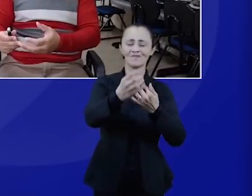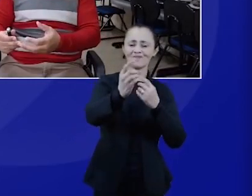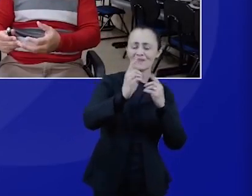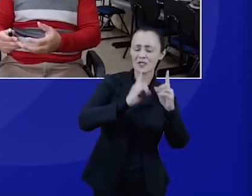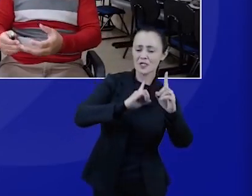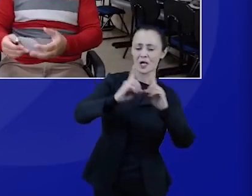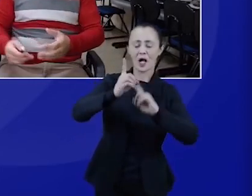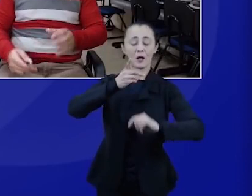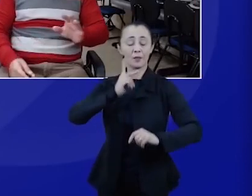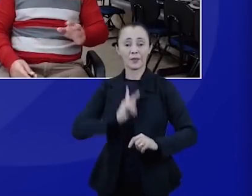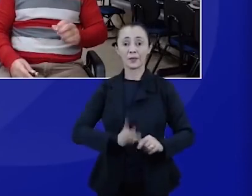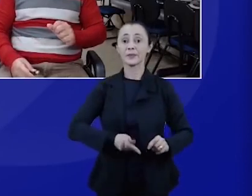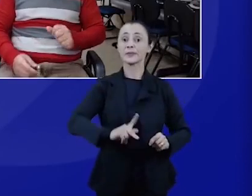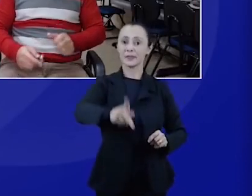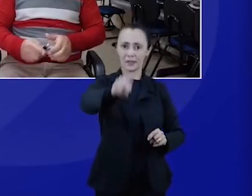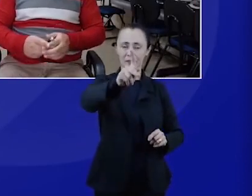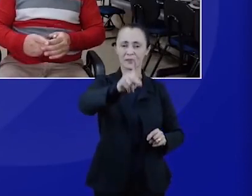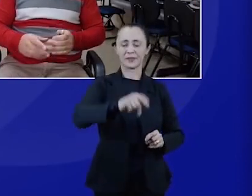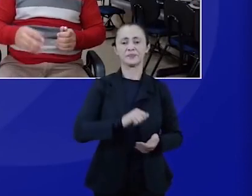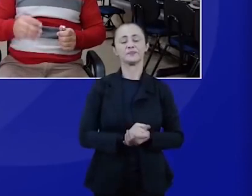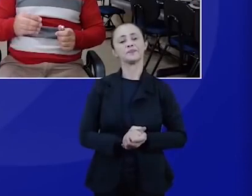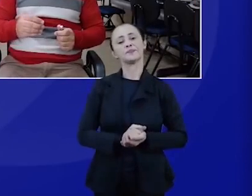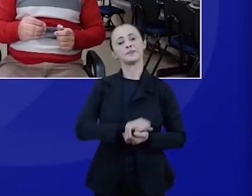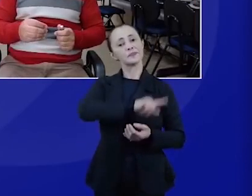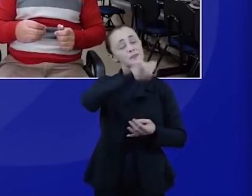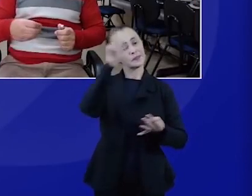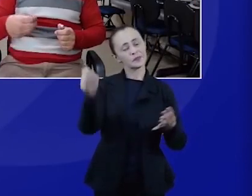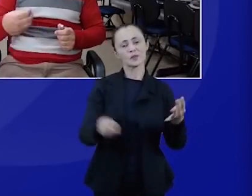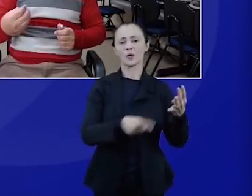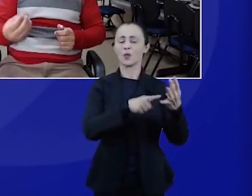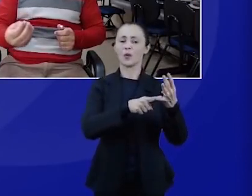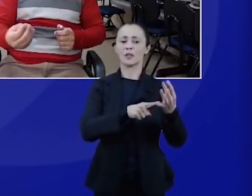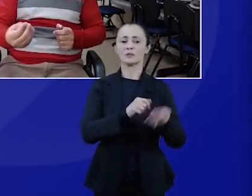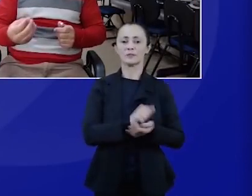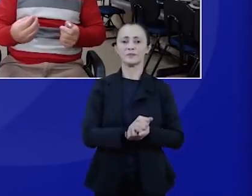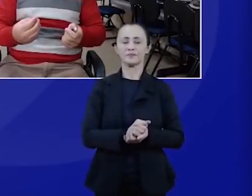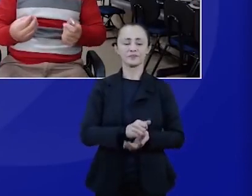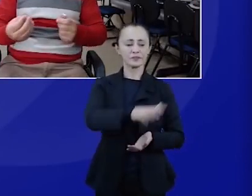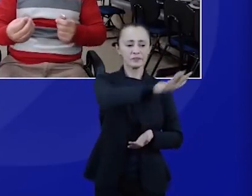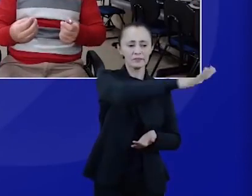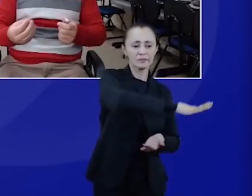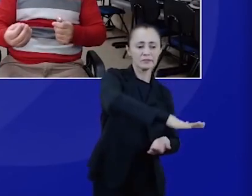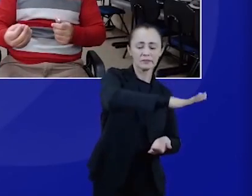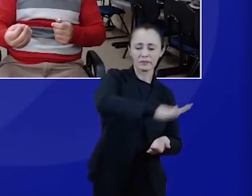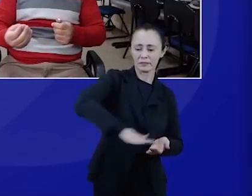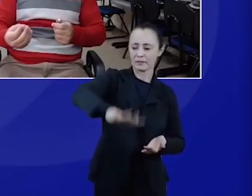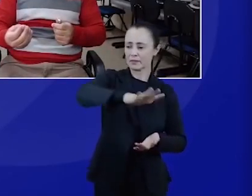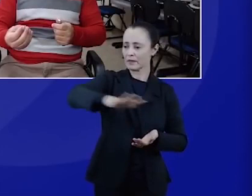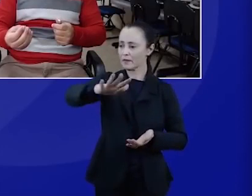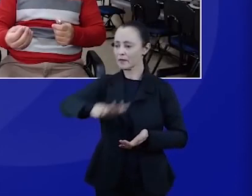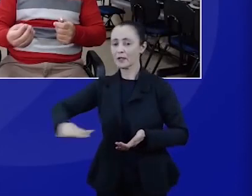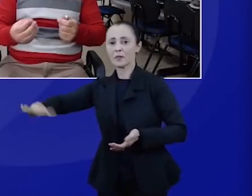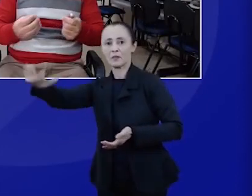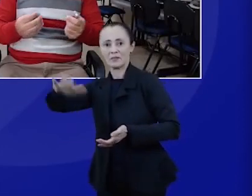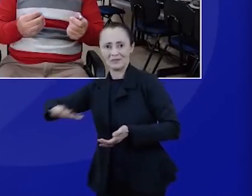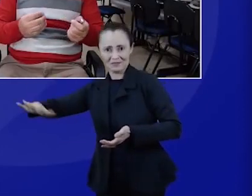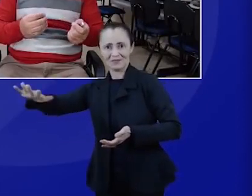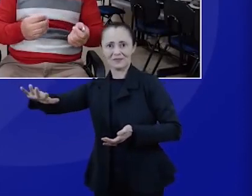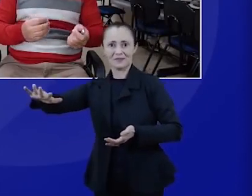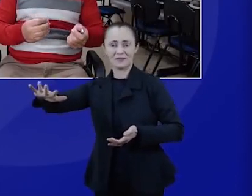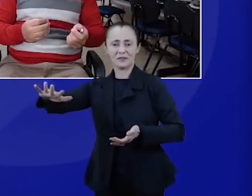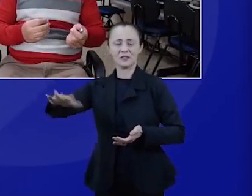permanente. Ok? O quarto ponto é que esses ambientes e tempos de formação dos sujeitos